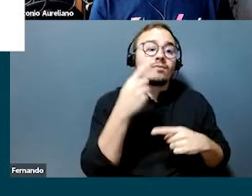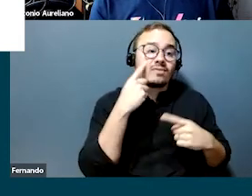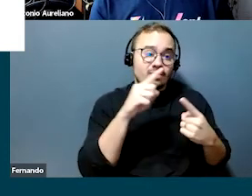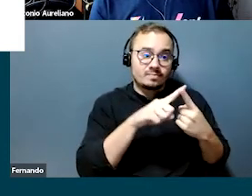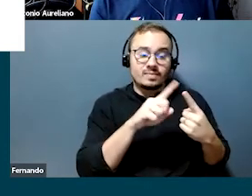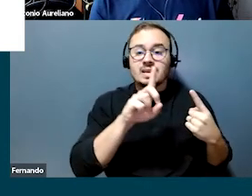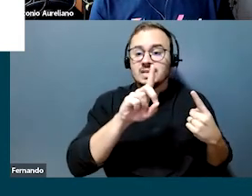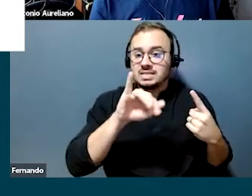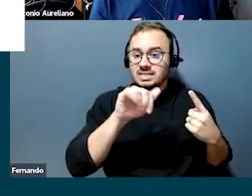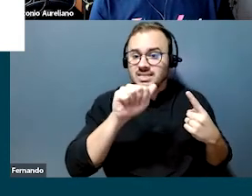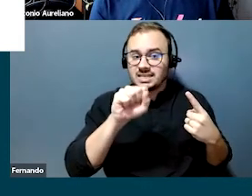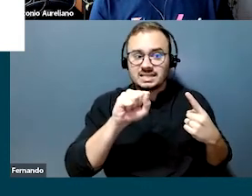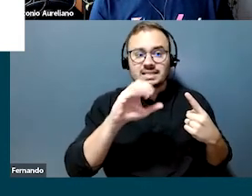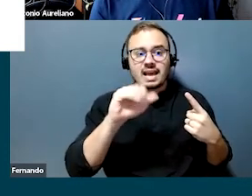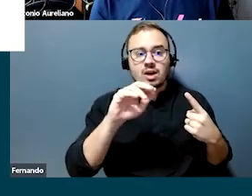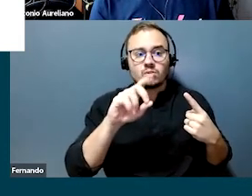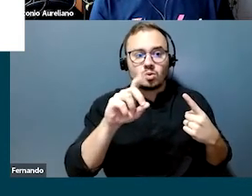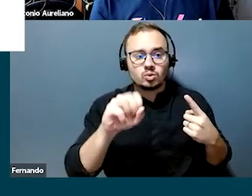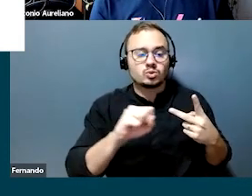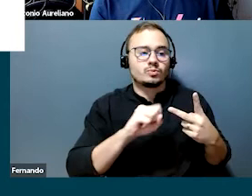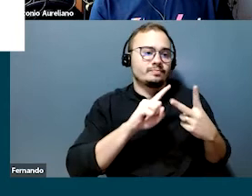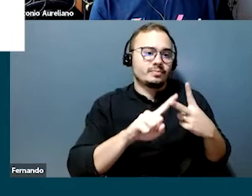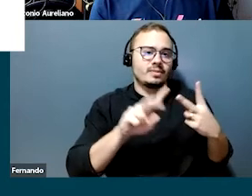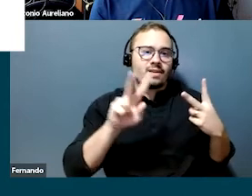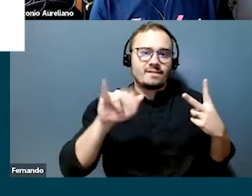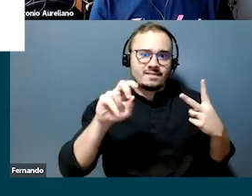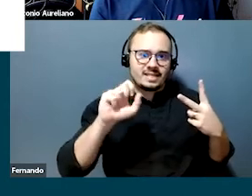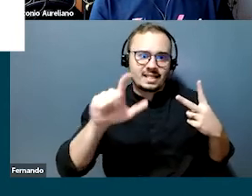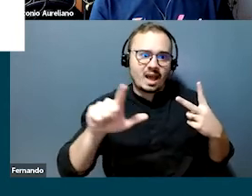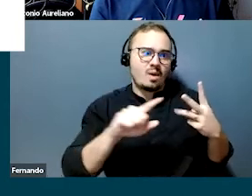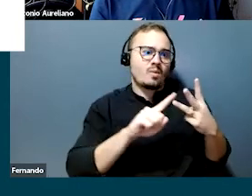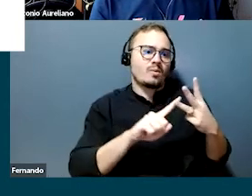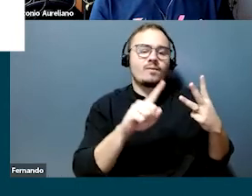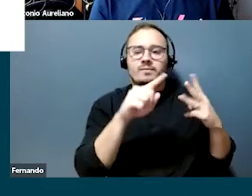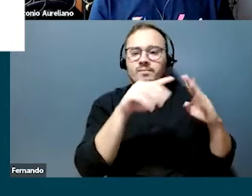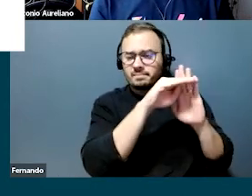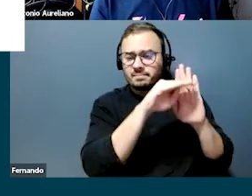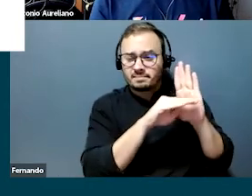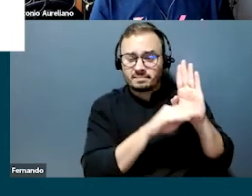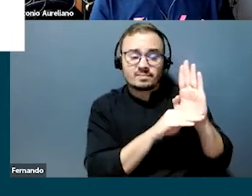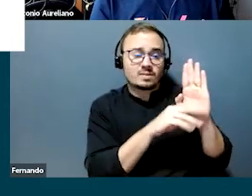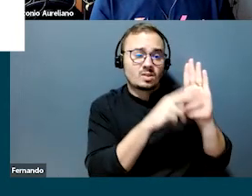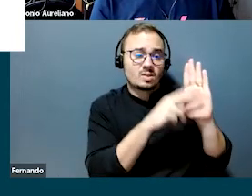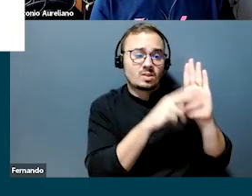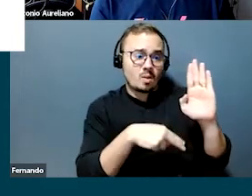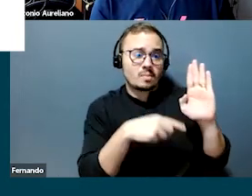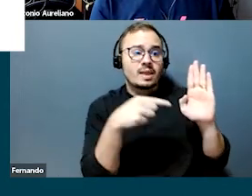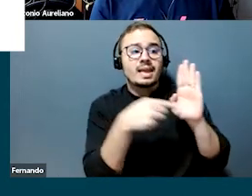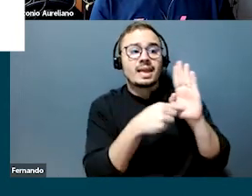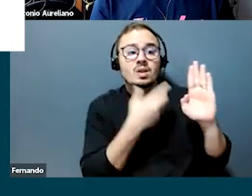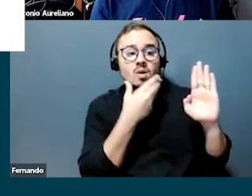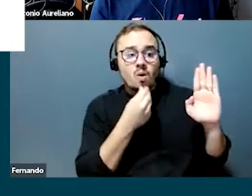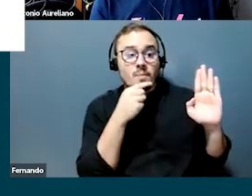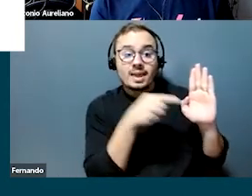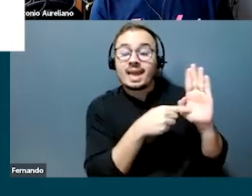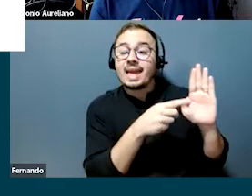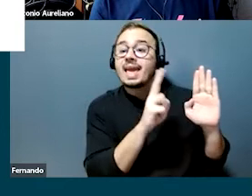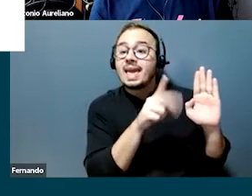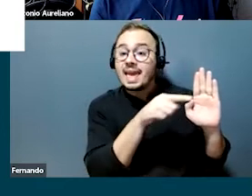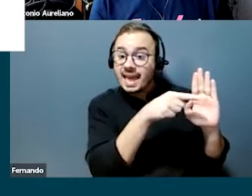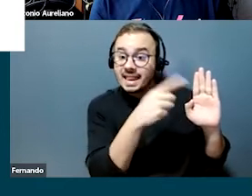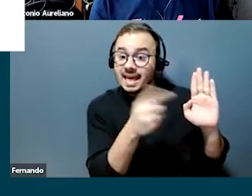comandante, é o patrão das Forças Especiais do Brasil, Vidal de Negreiros, Fernando Vieira, Felipe Camarão e de Potiguar, e Henrique Dias, que é esse aqui dos quadros, que era comandante